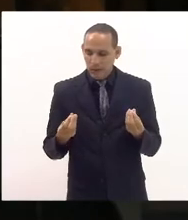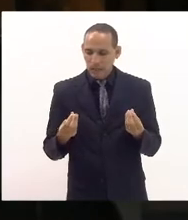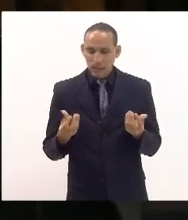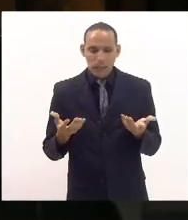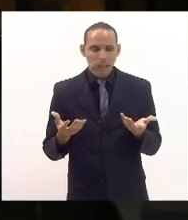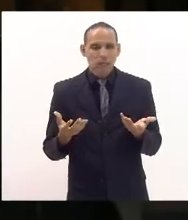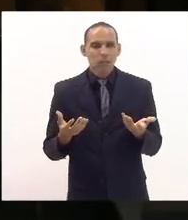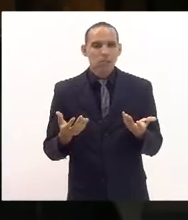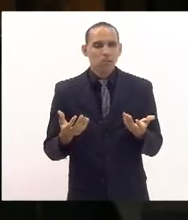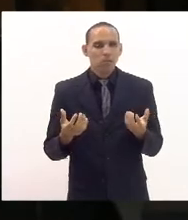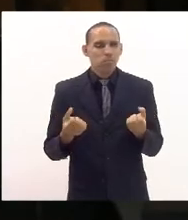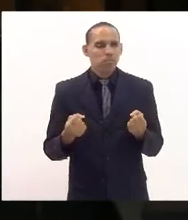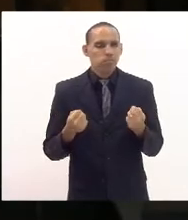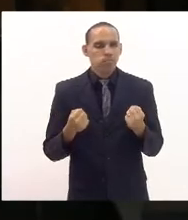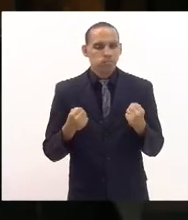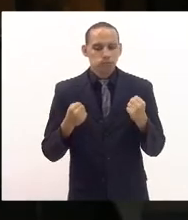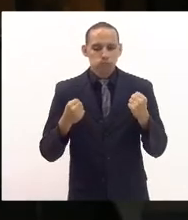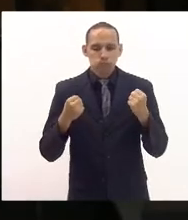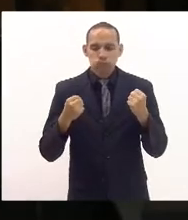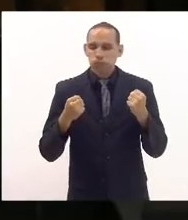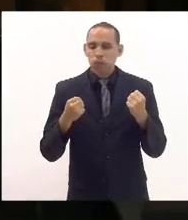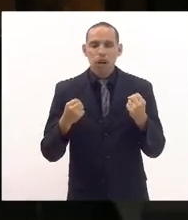fortemente errada